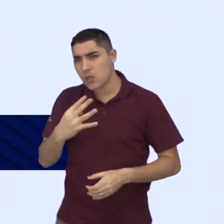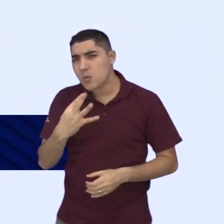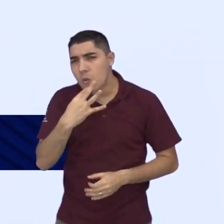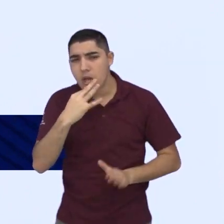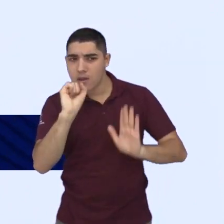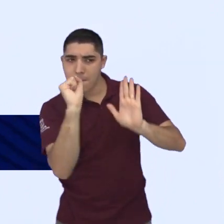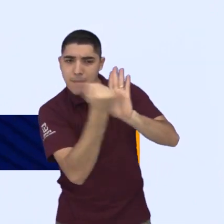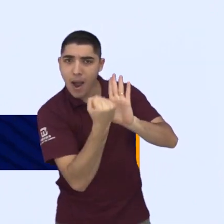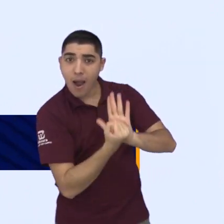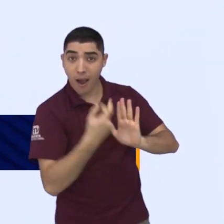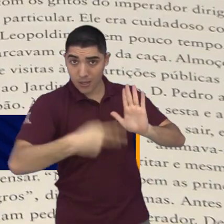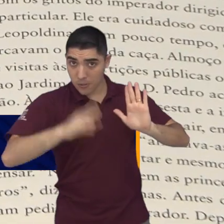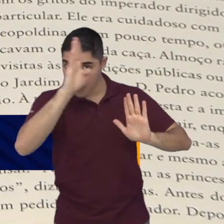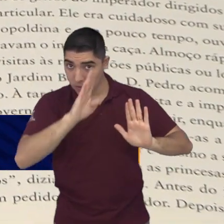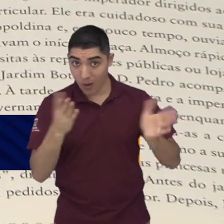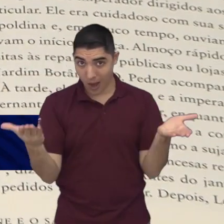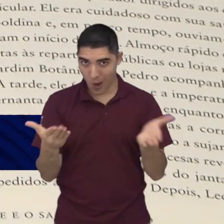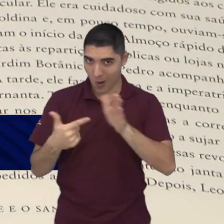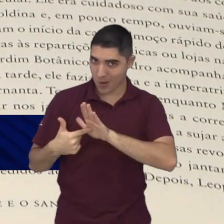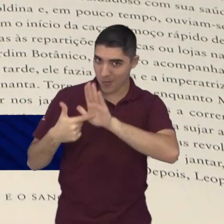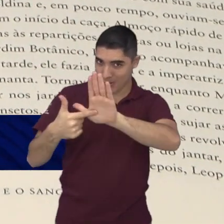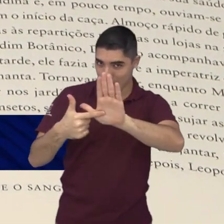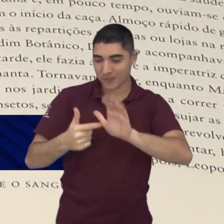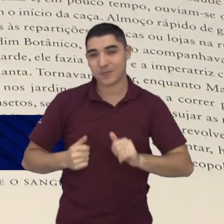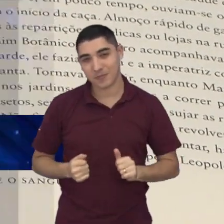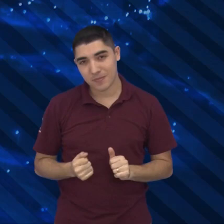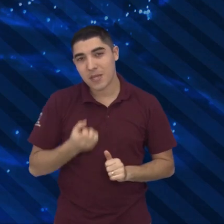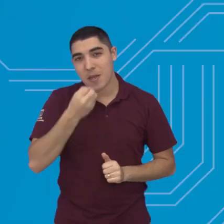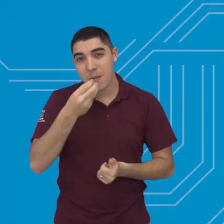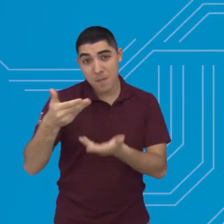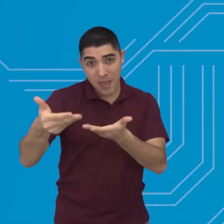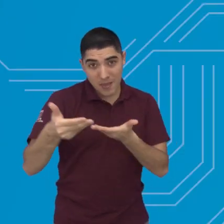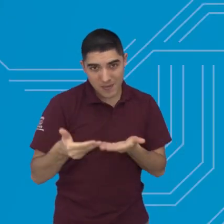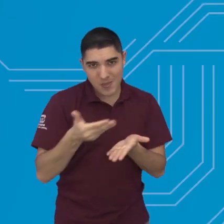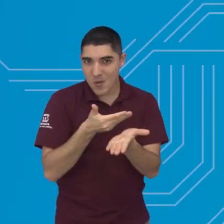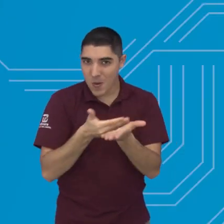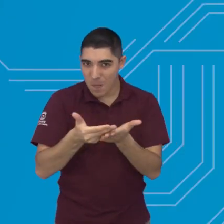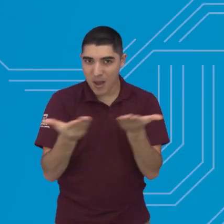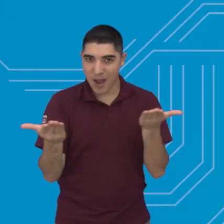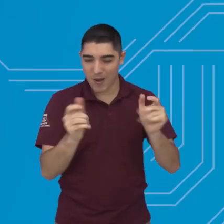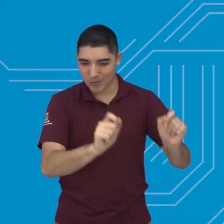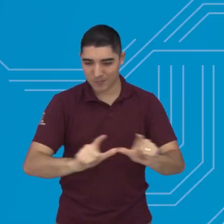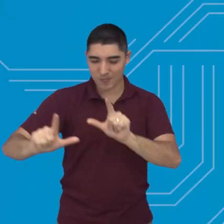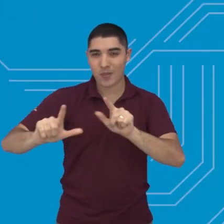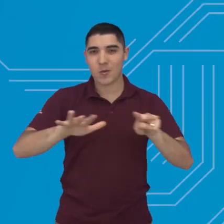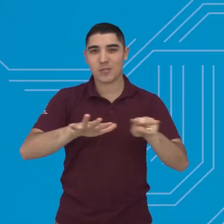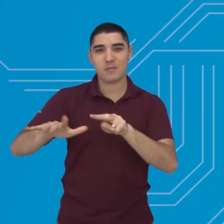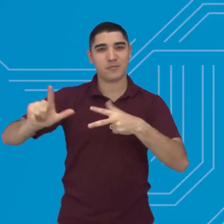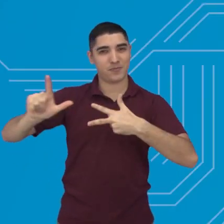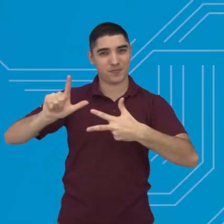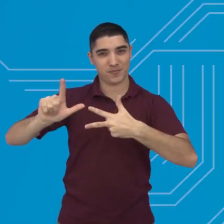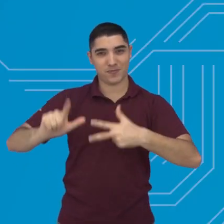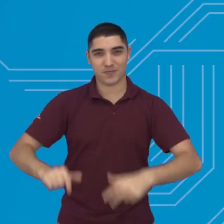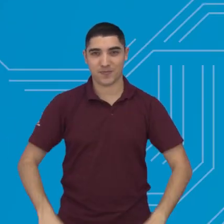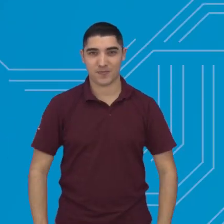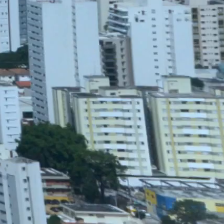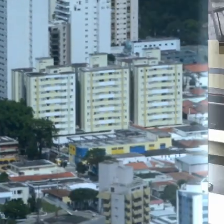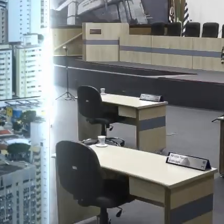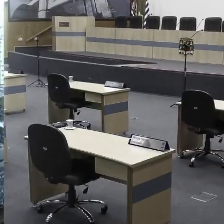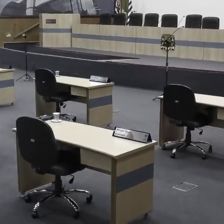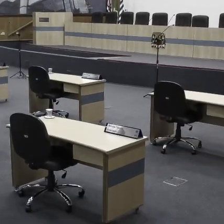nossos símbolos nacionais? A gente te mostra já já. Seja muito bem-vindo. Está no ar o Semana